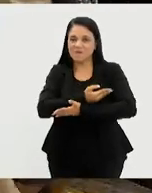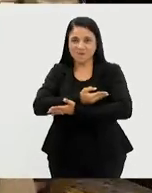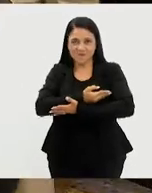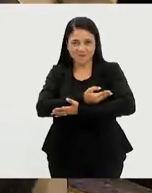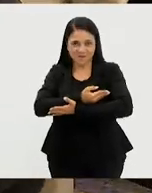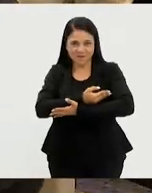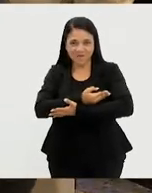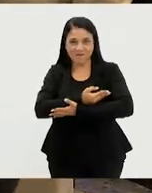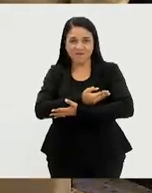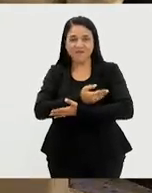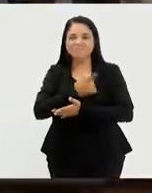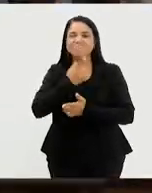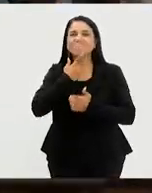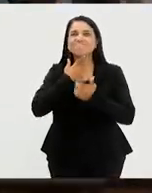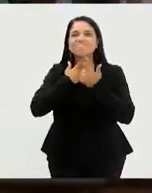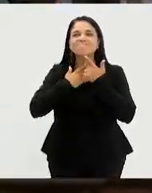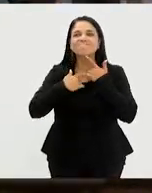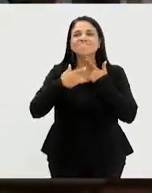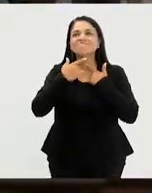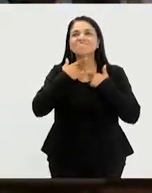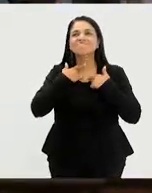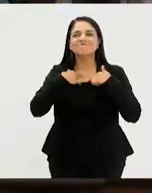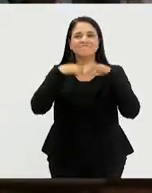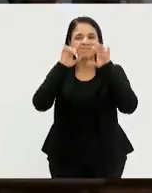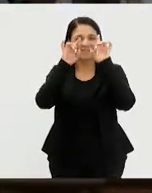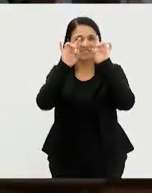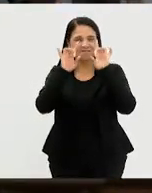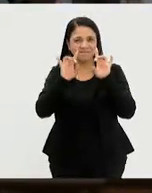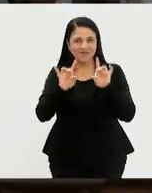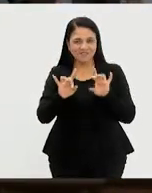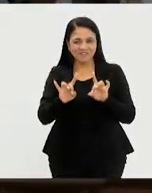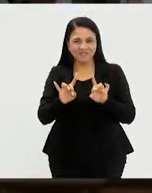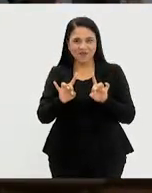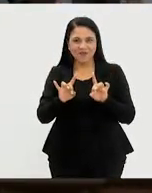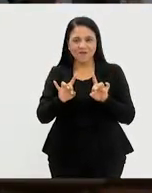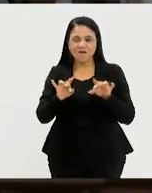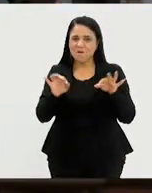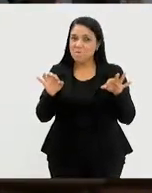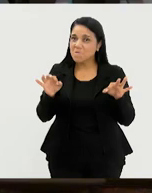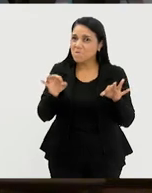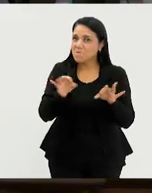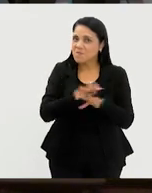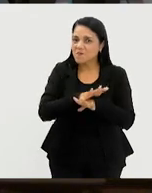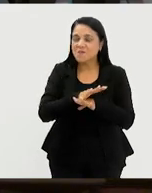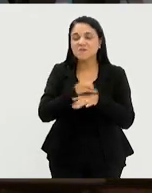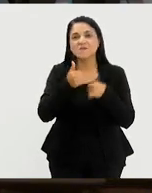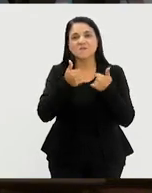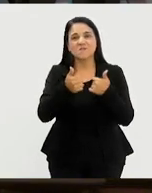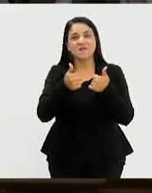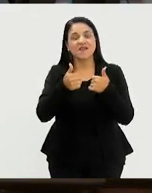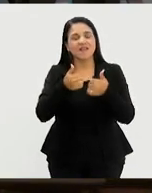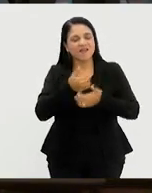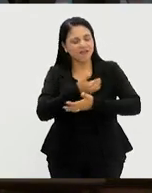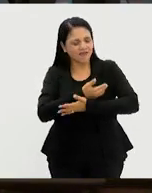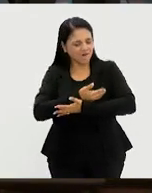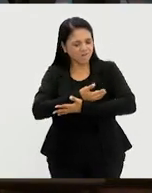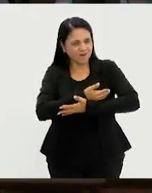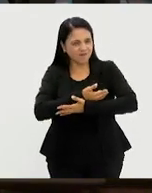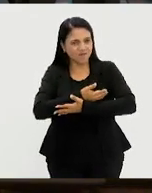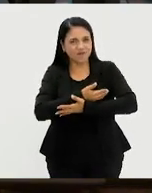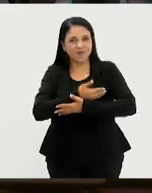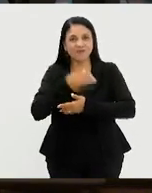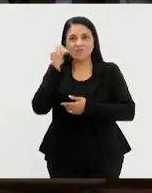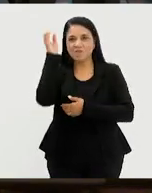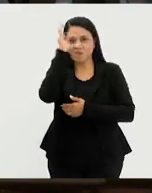desejo absoluto nosso é desejo pleno e absoluto que um dia a criança no nosso país se